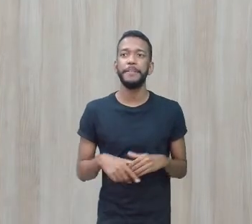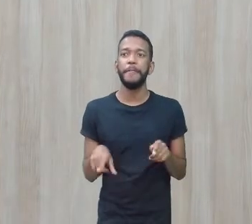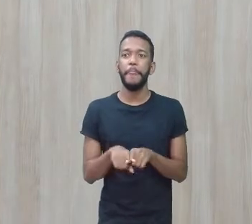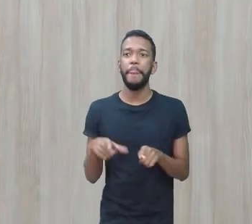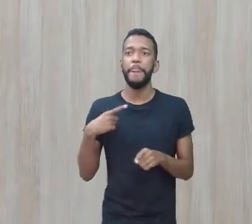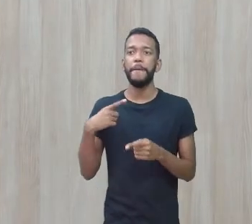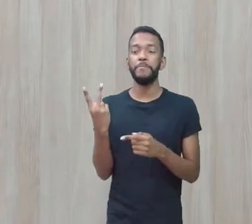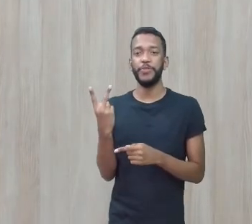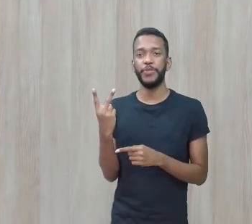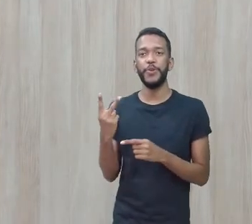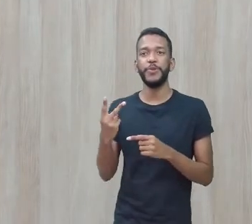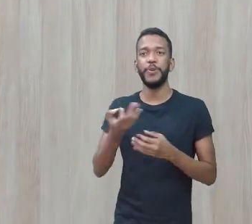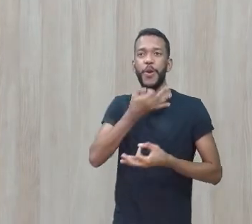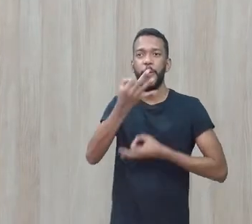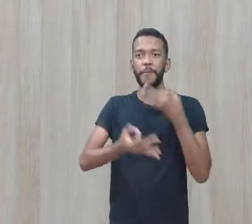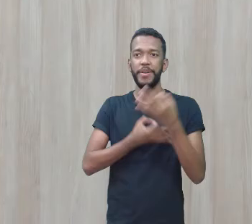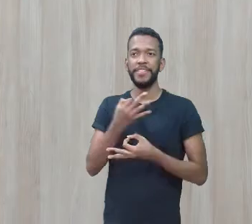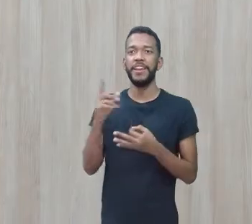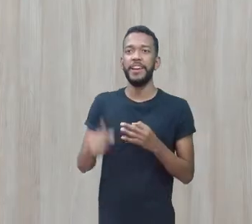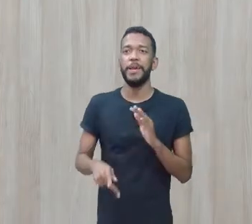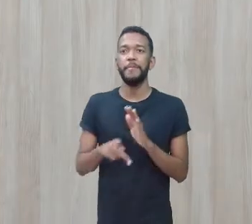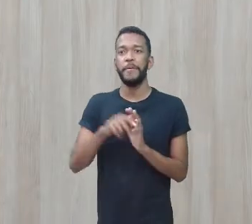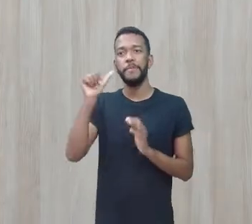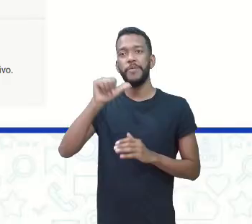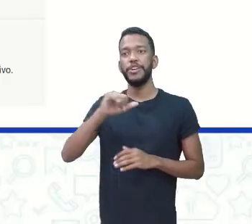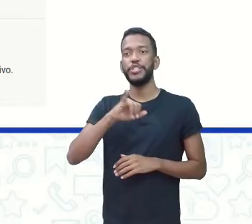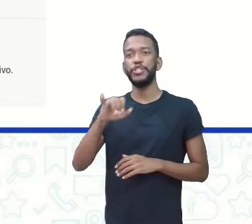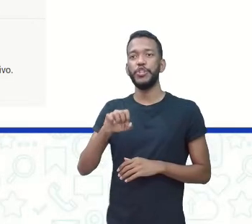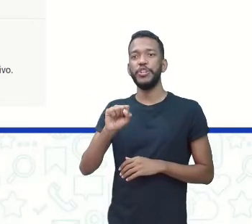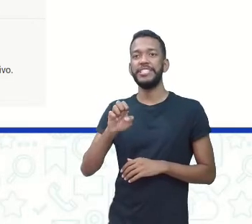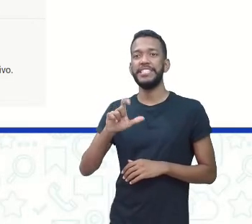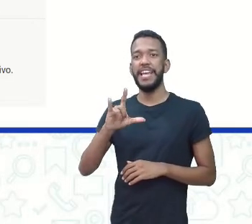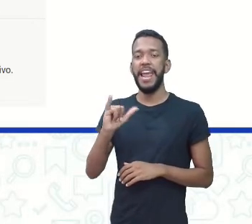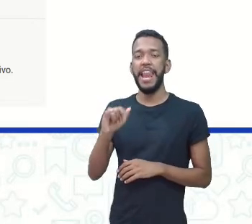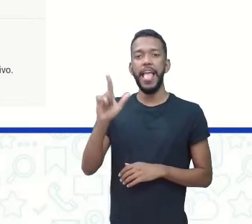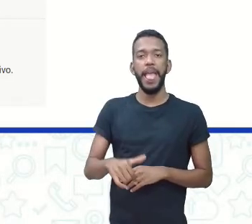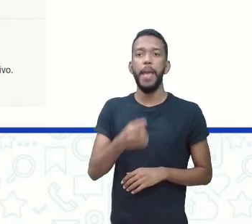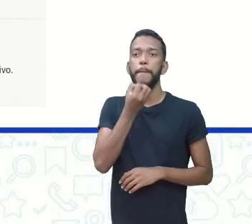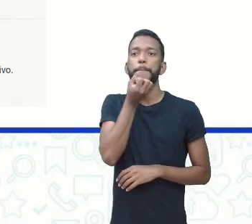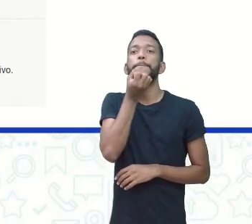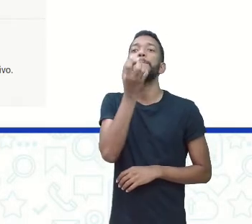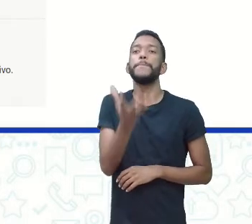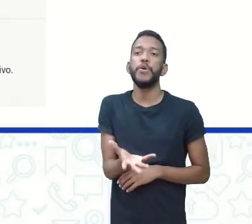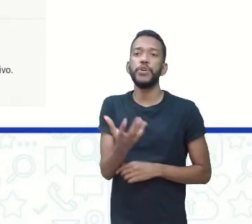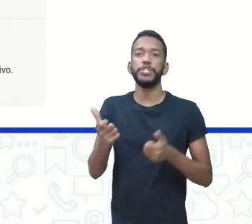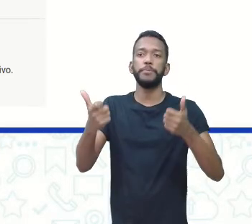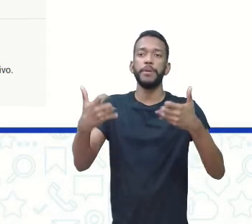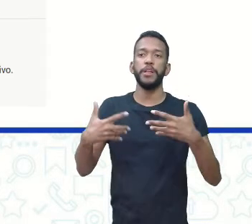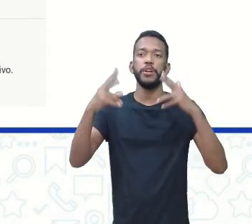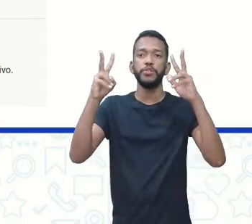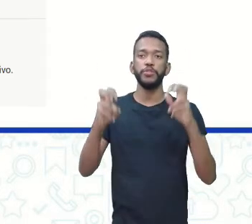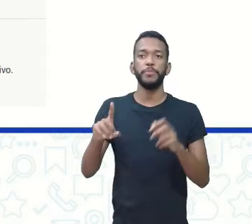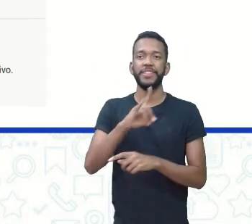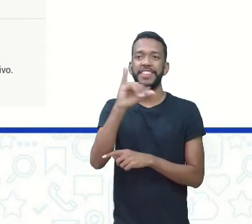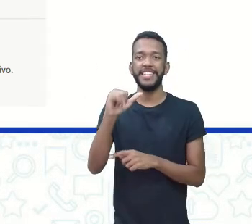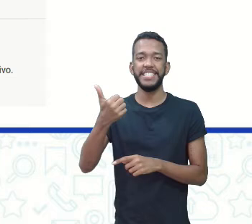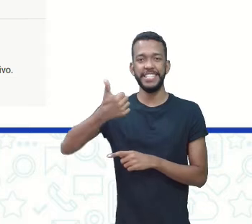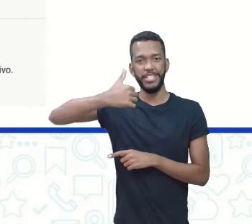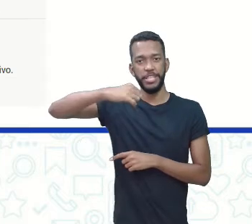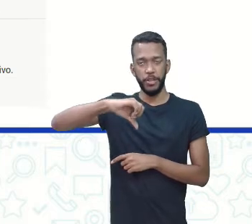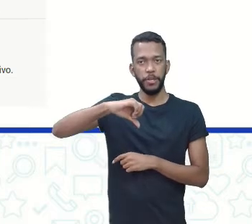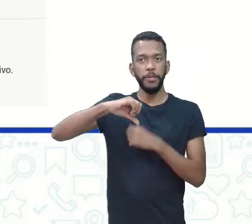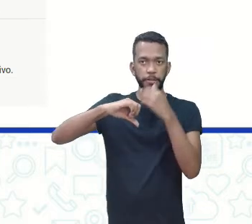2 comentários. Um comentário foi da Josélia, dizendo que é muito bom, falando sobre a aula do dia 19,